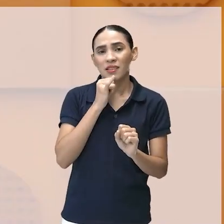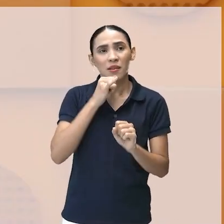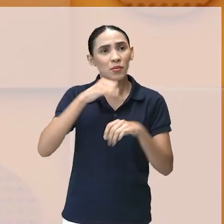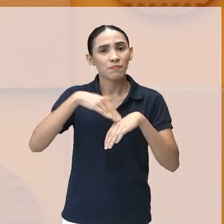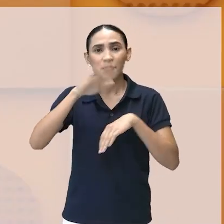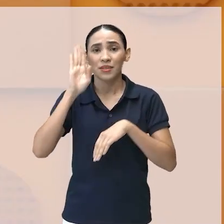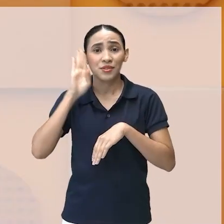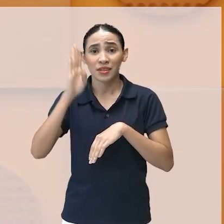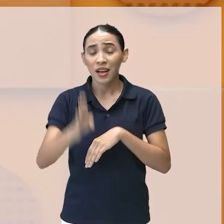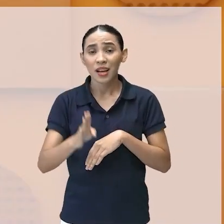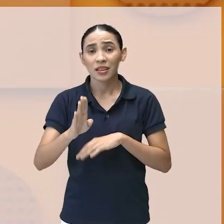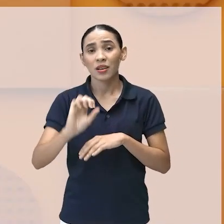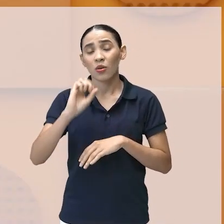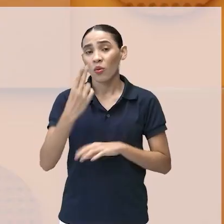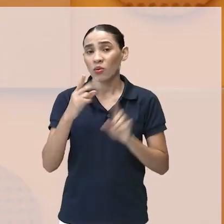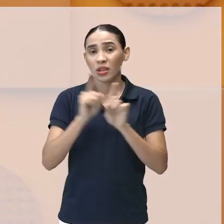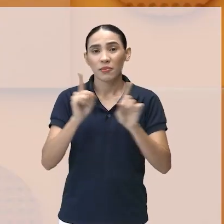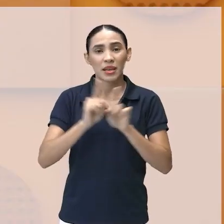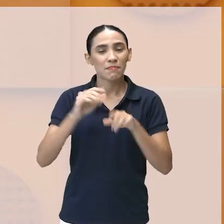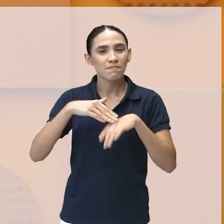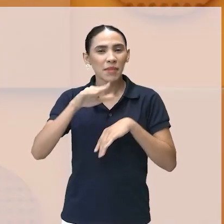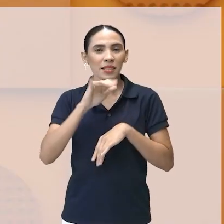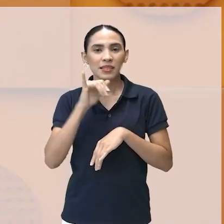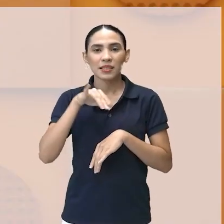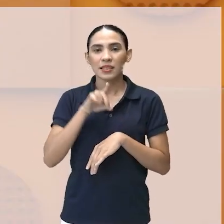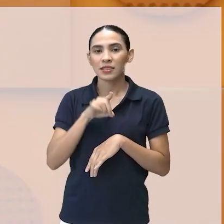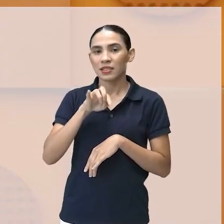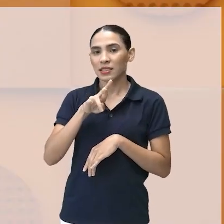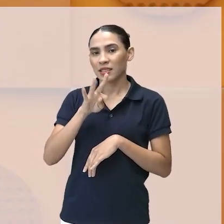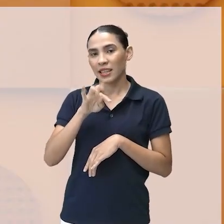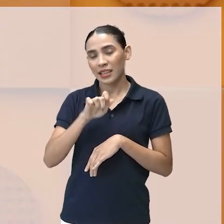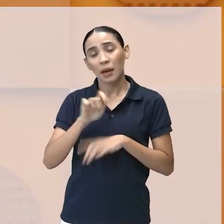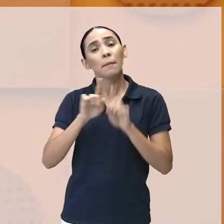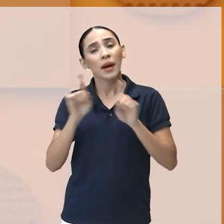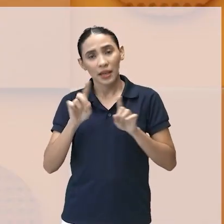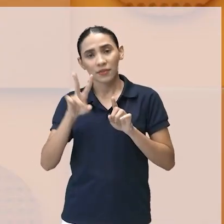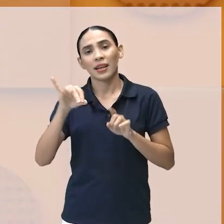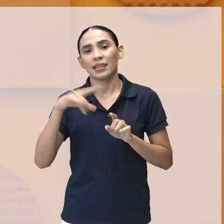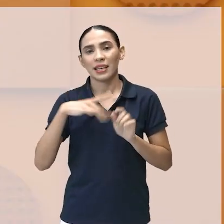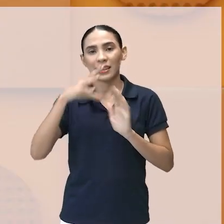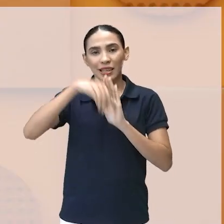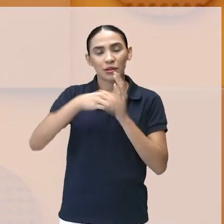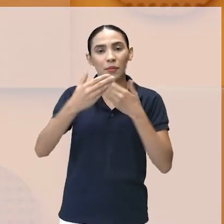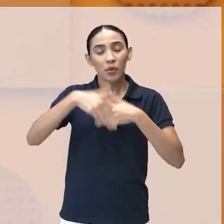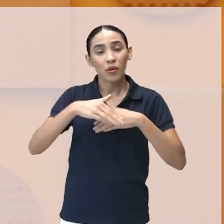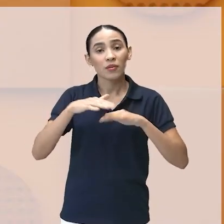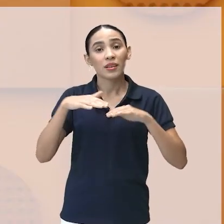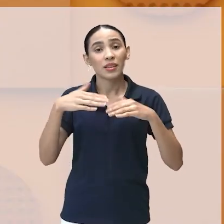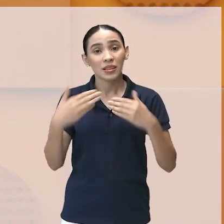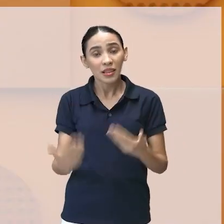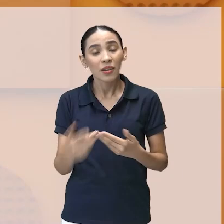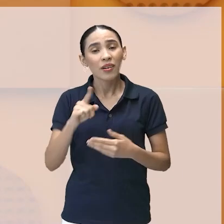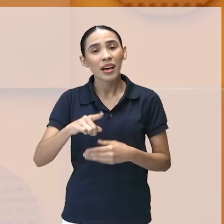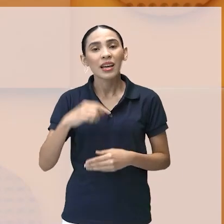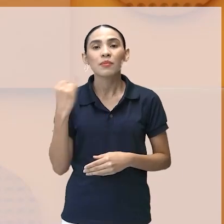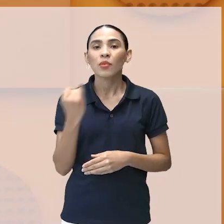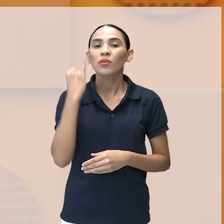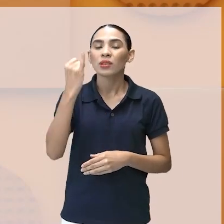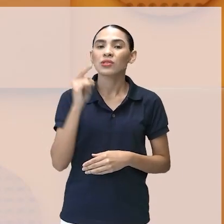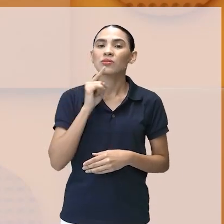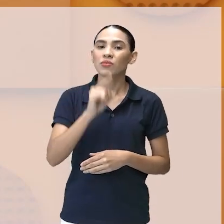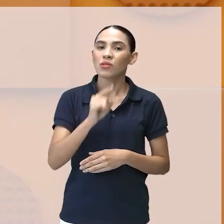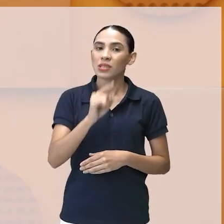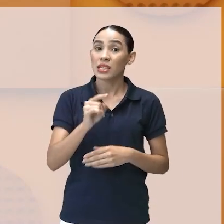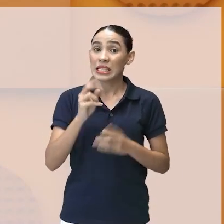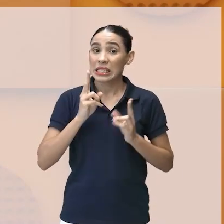bem direta ali, né? Ou de uma forma mais indireta, mas estará presente na avaliação de vocês. Portanto, é necessário aí que